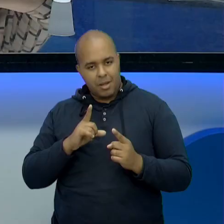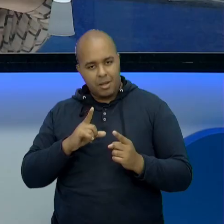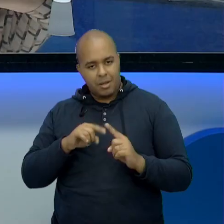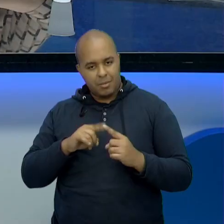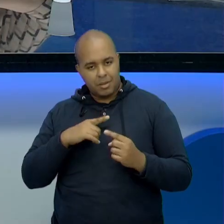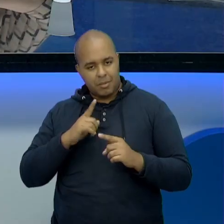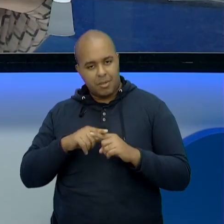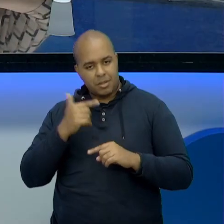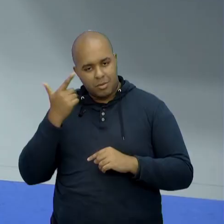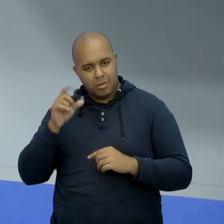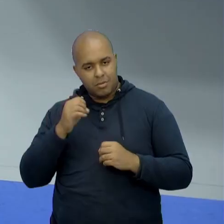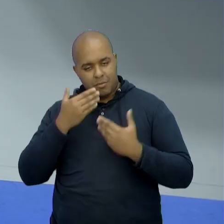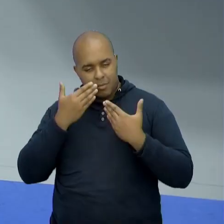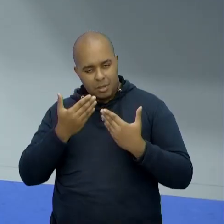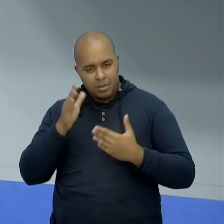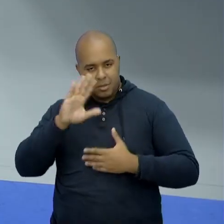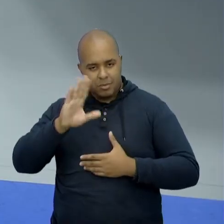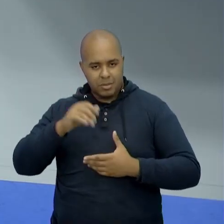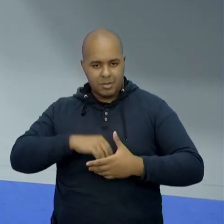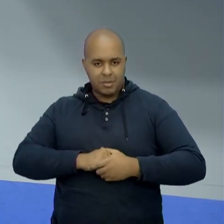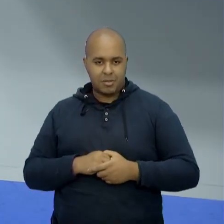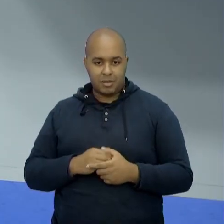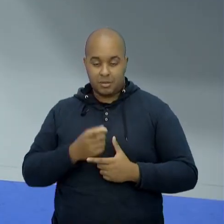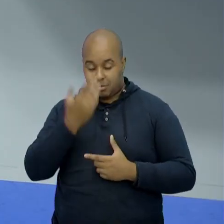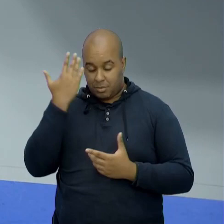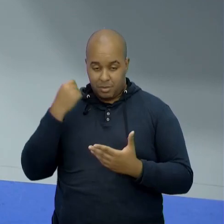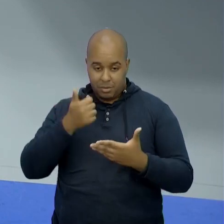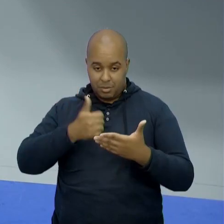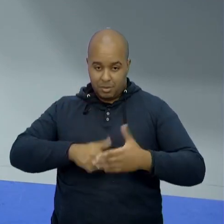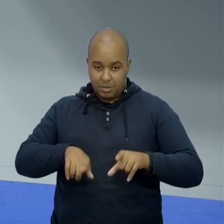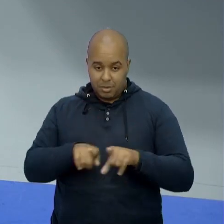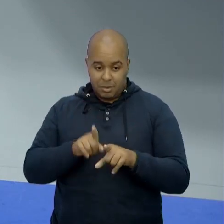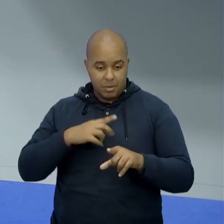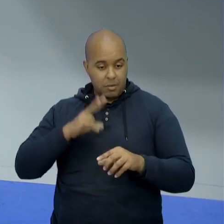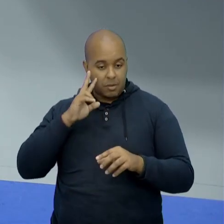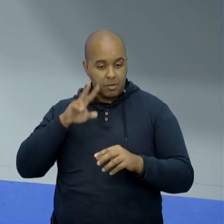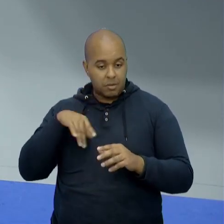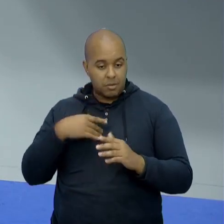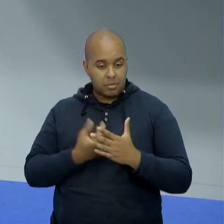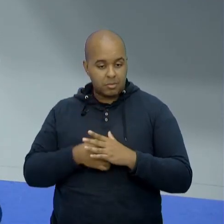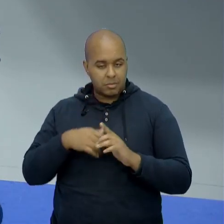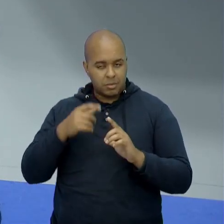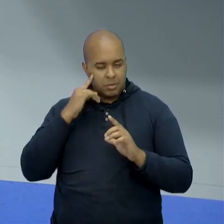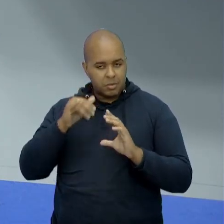Em paz. Então, um beijo para vocês. Não esqueça de avaliar a aula e também de dar uma olhada no nosso canal de